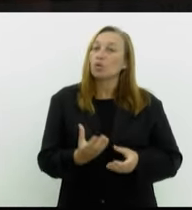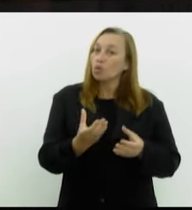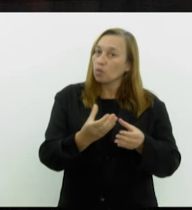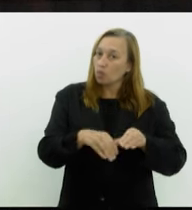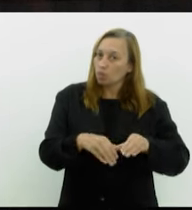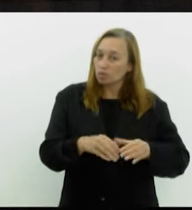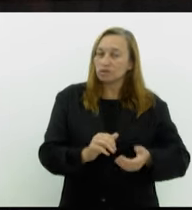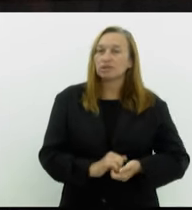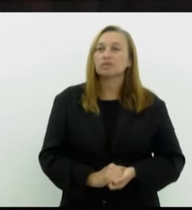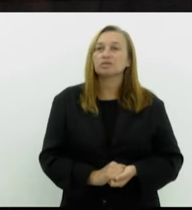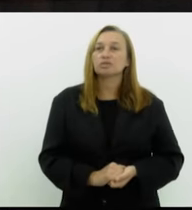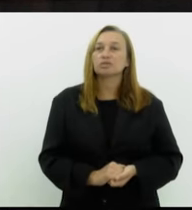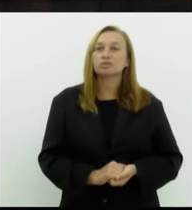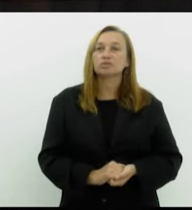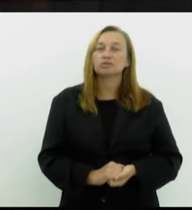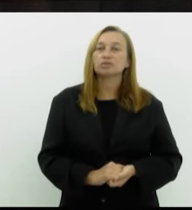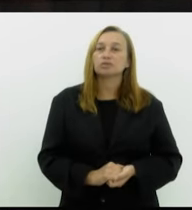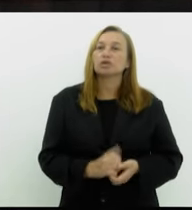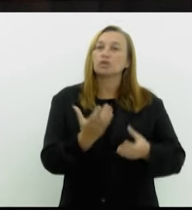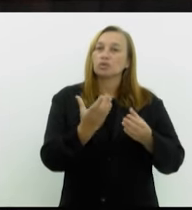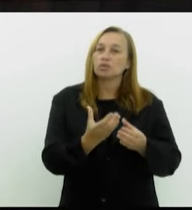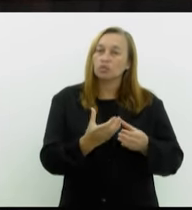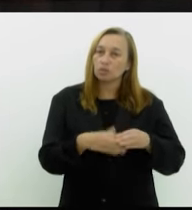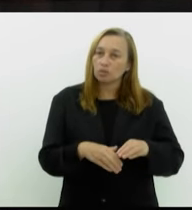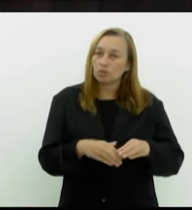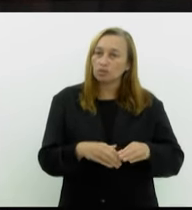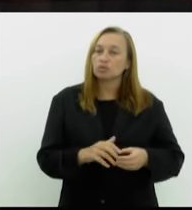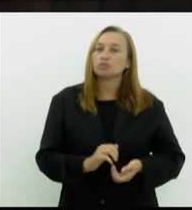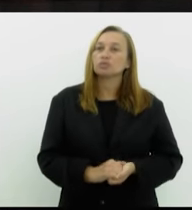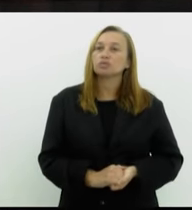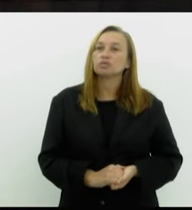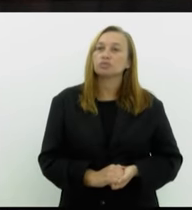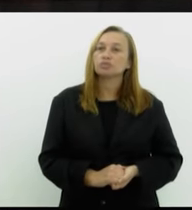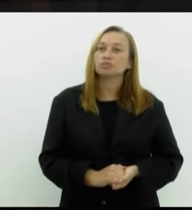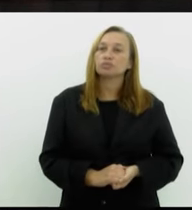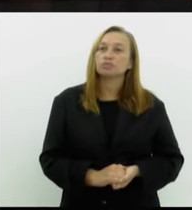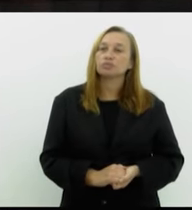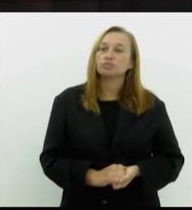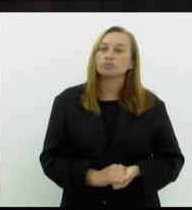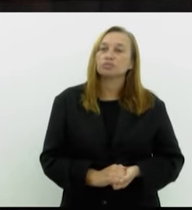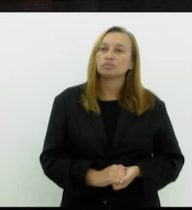concursado, com concursos sistemáticos,